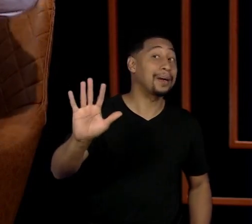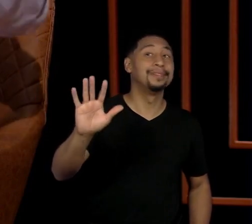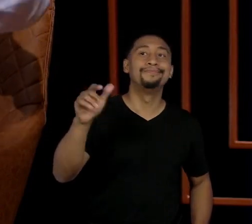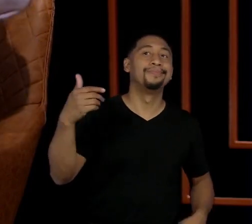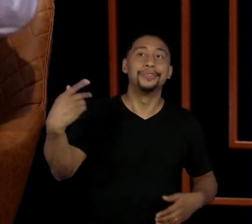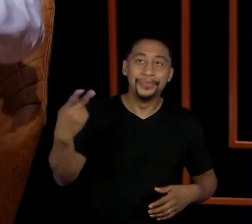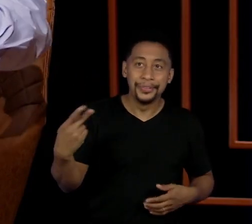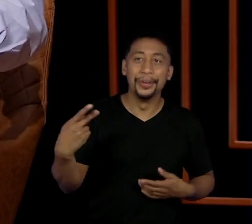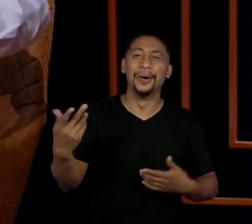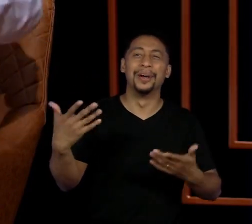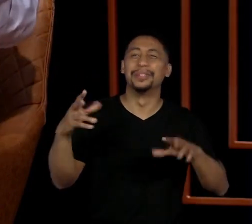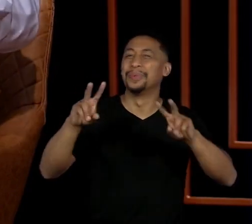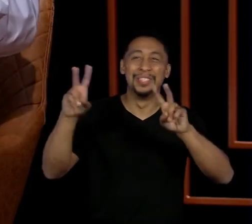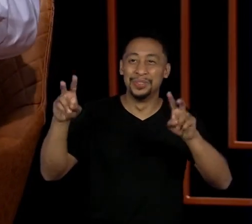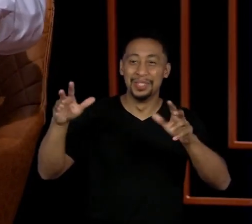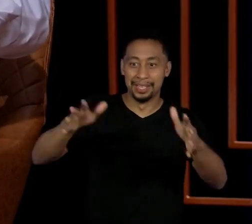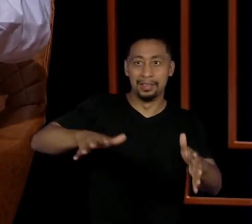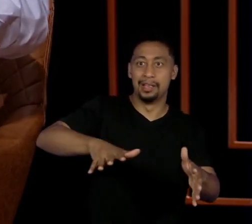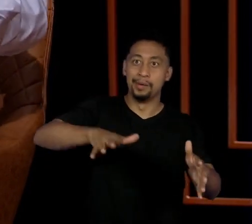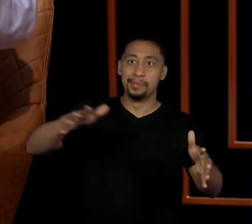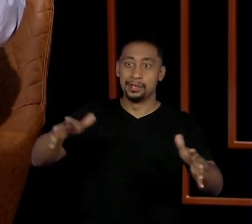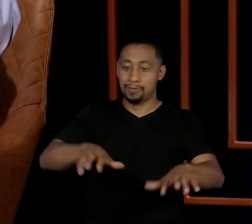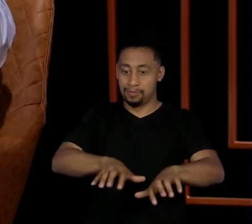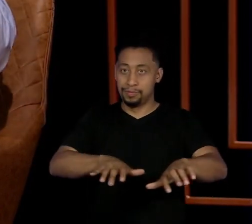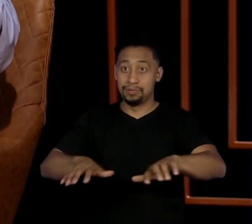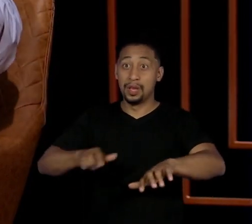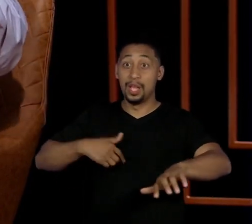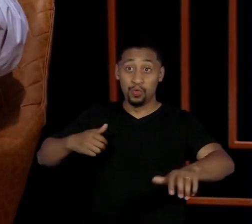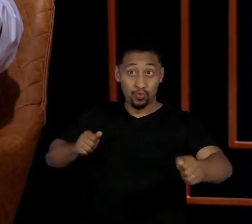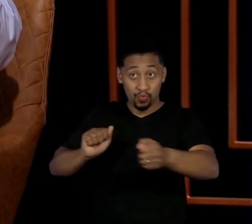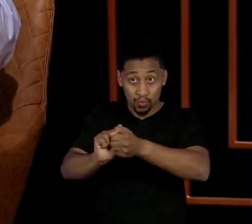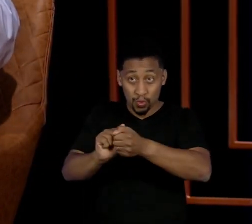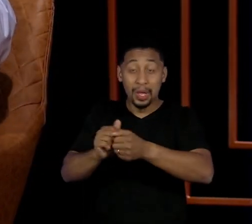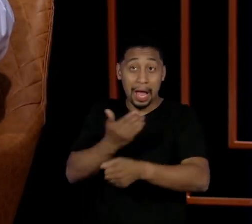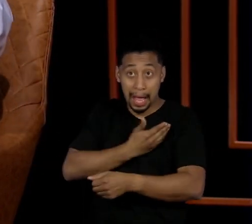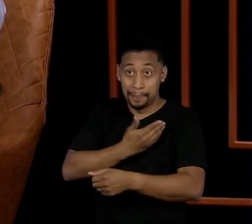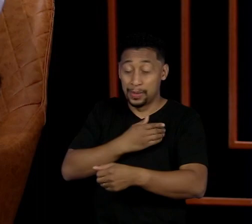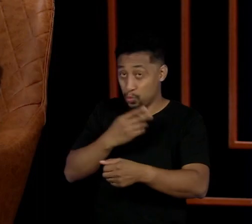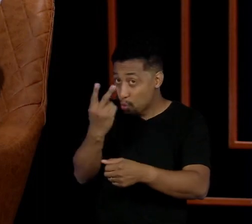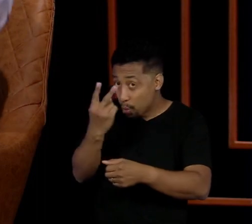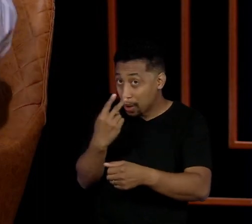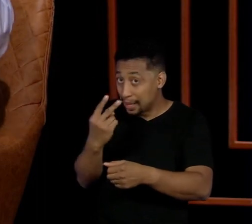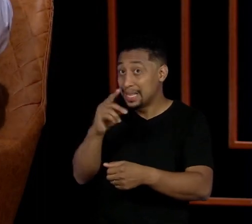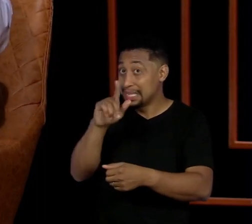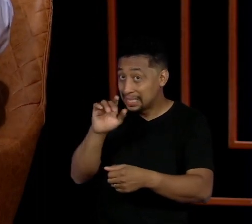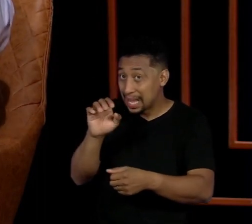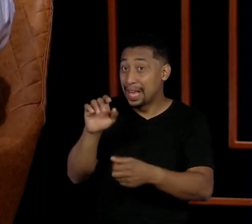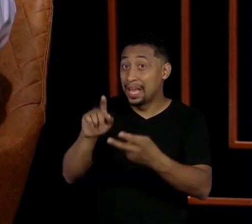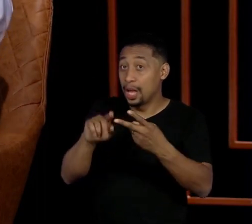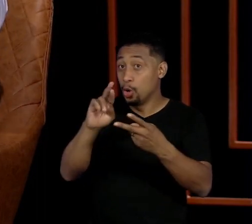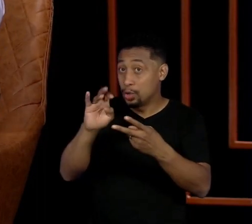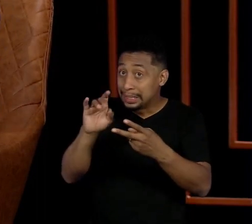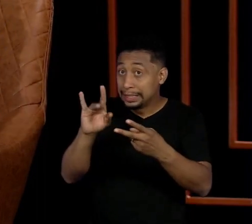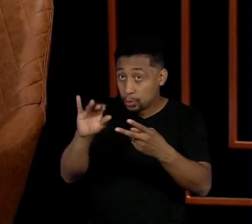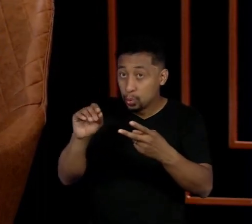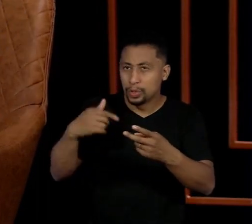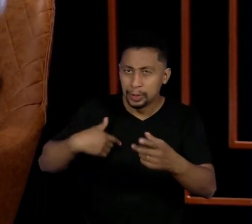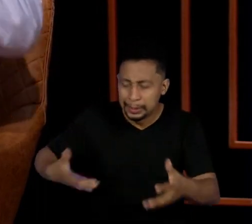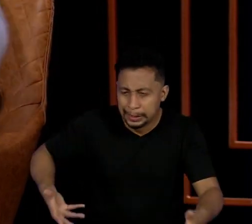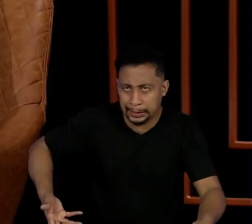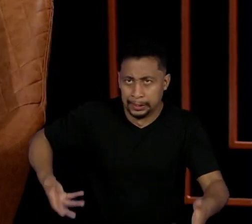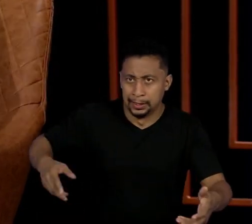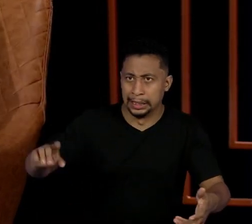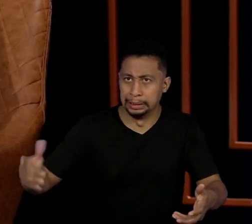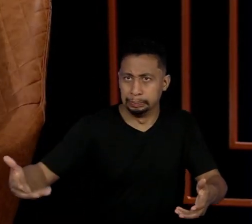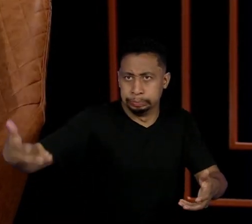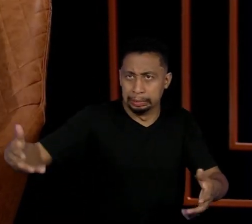coisa do piano, é verdade, eu e mais 2 colegas, Rodrigo e Zé, lutamos para a escola